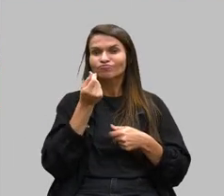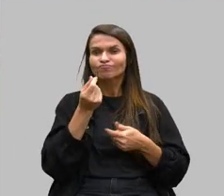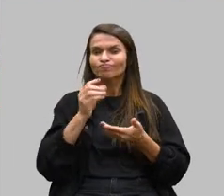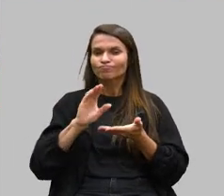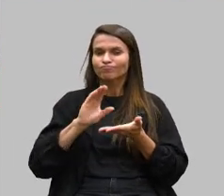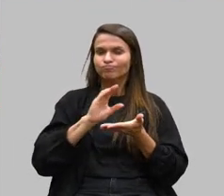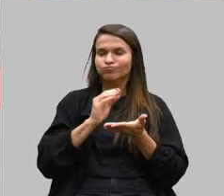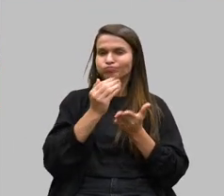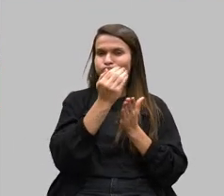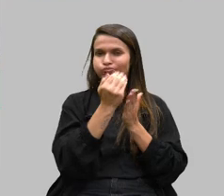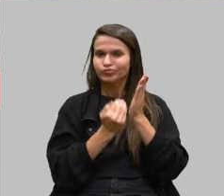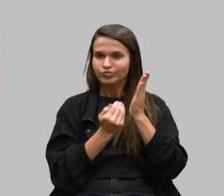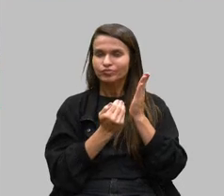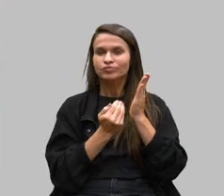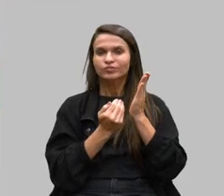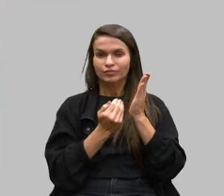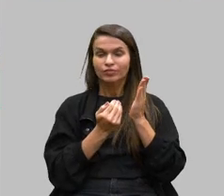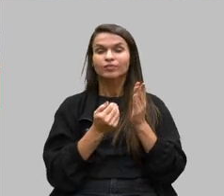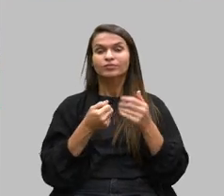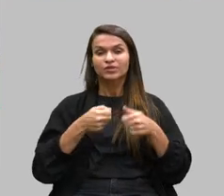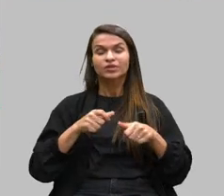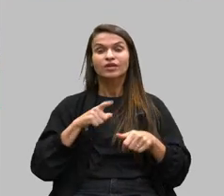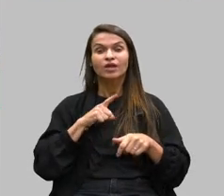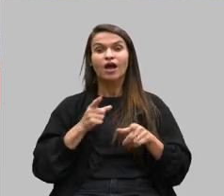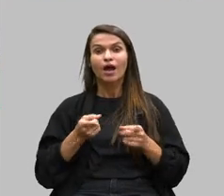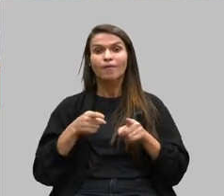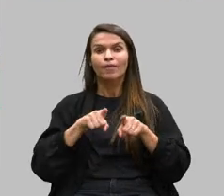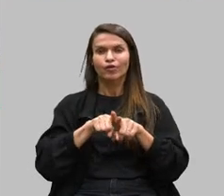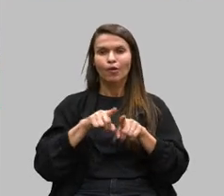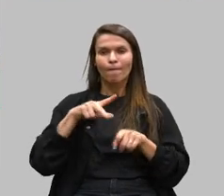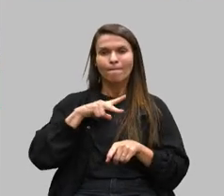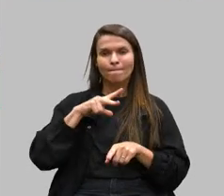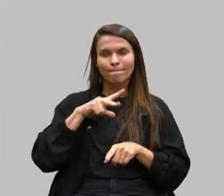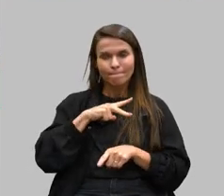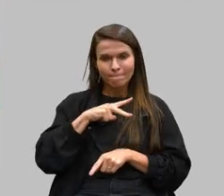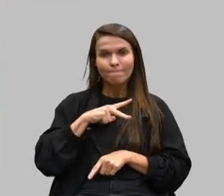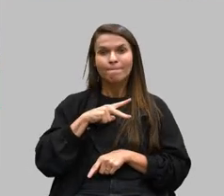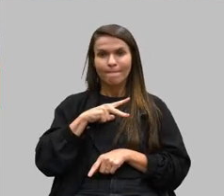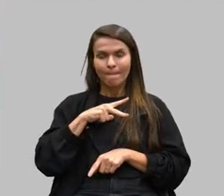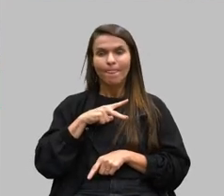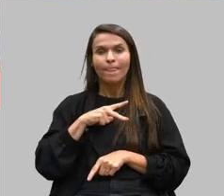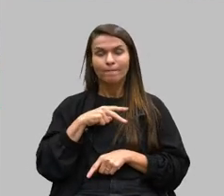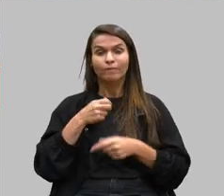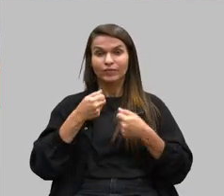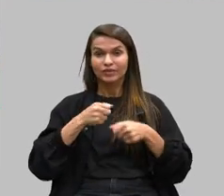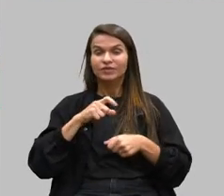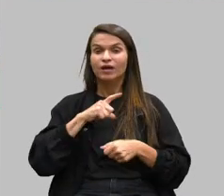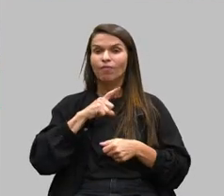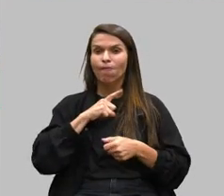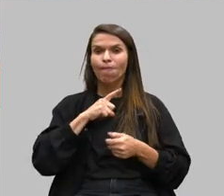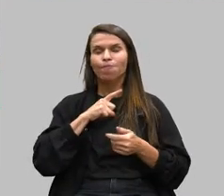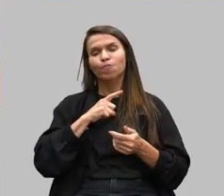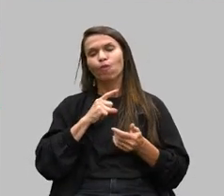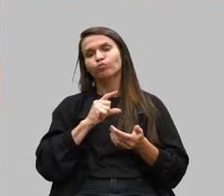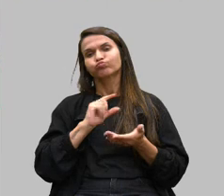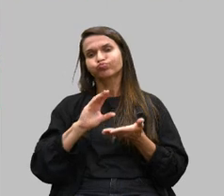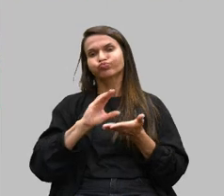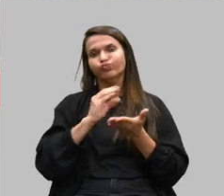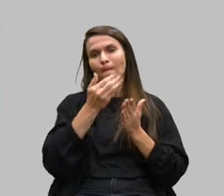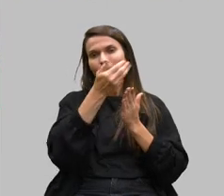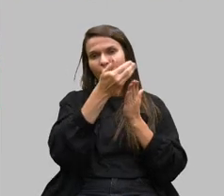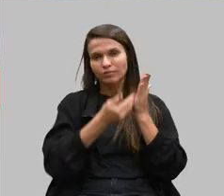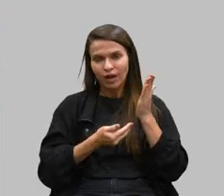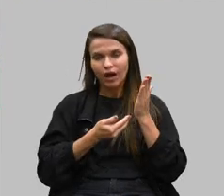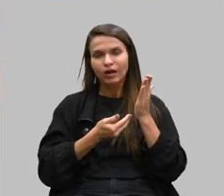esse e temos que ter a parceria público privada nós precisamos de ter um custo mais barato para que a gente